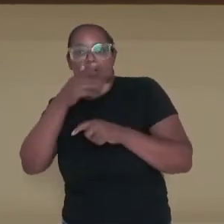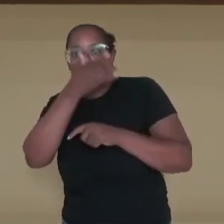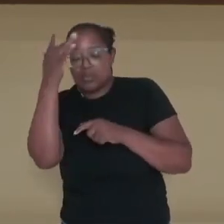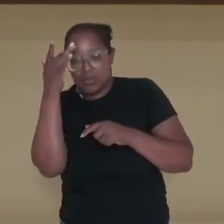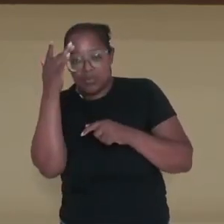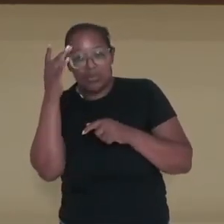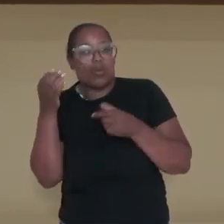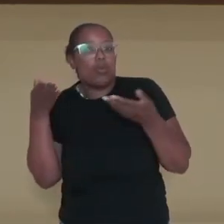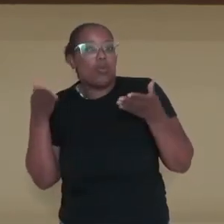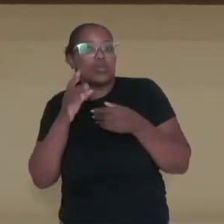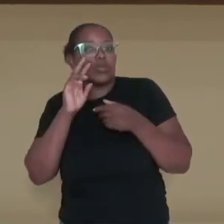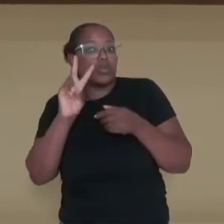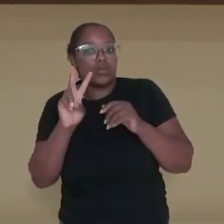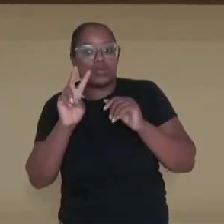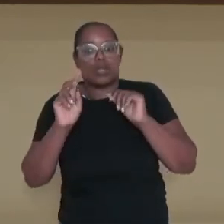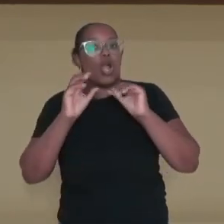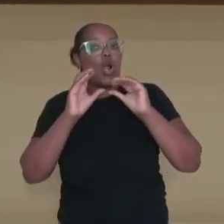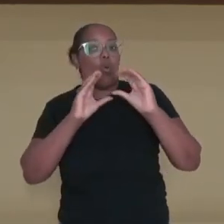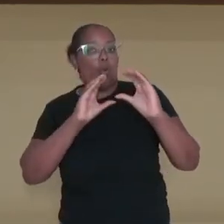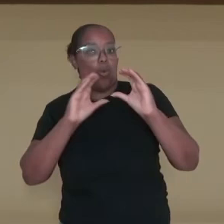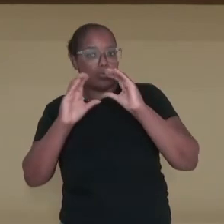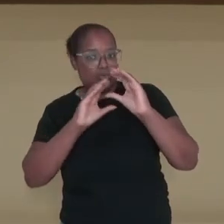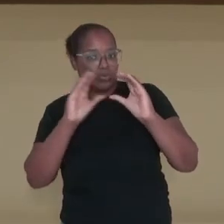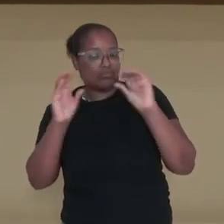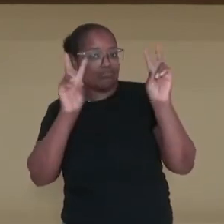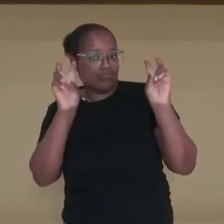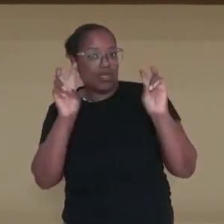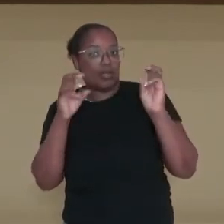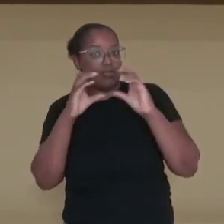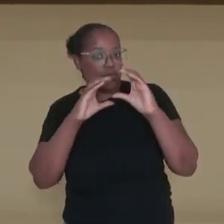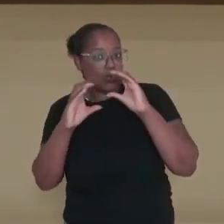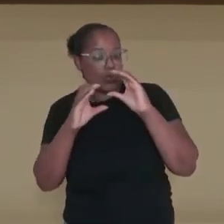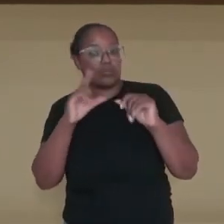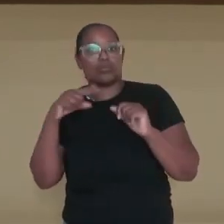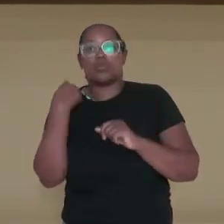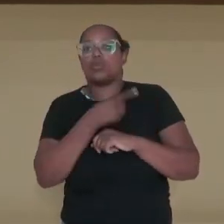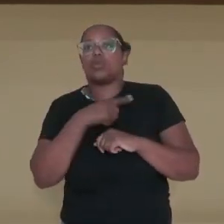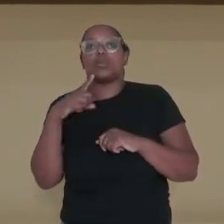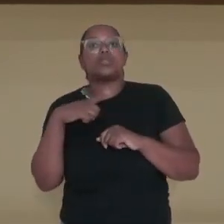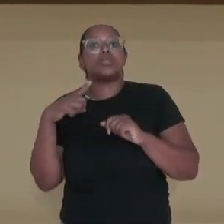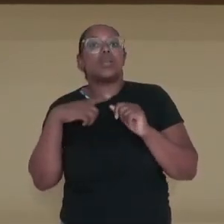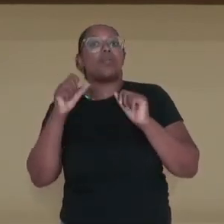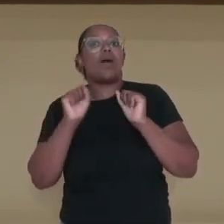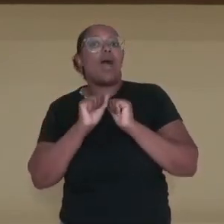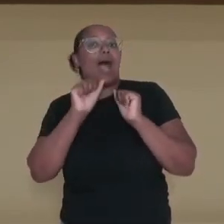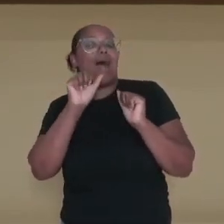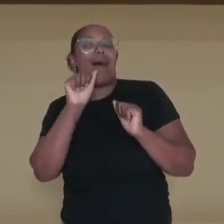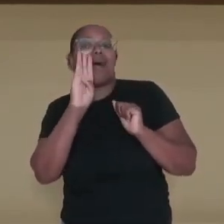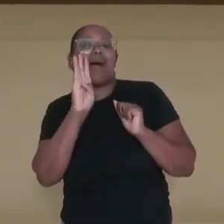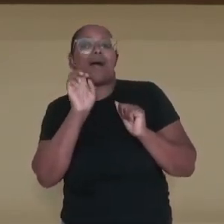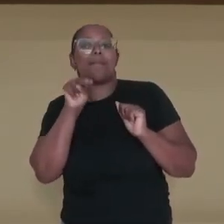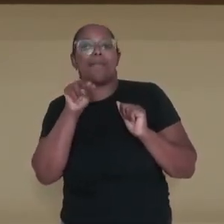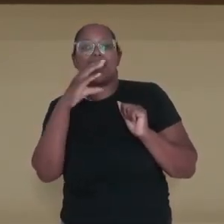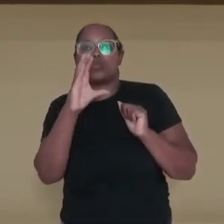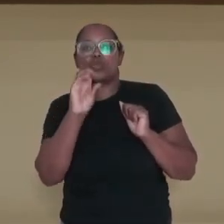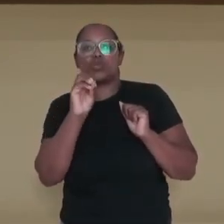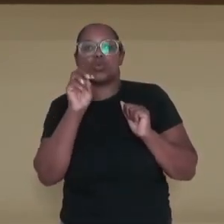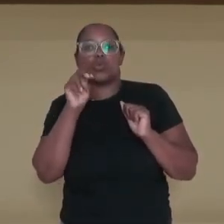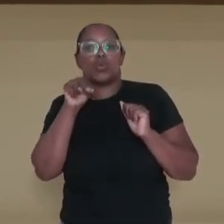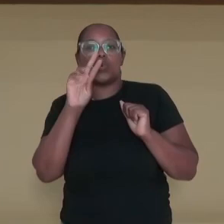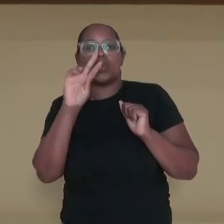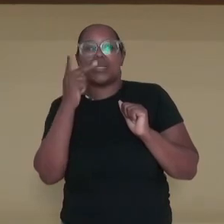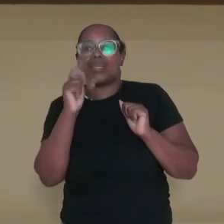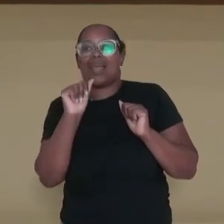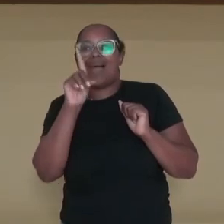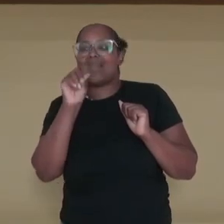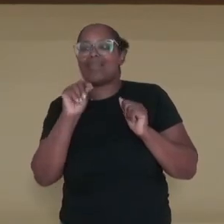aqui, nesse conto, nós temos vários neologismos, como, por exemplo, abençonhada, significa que é